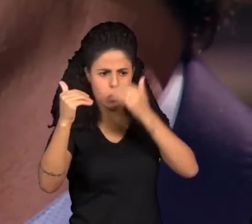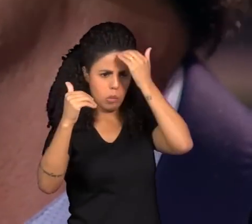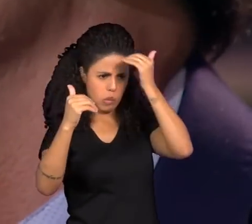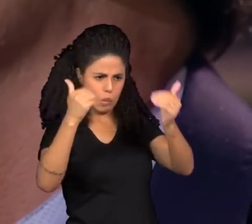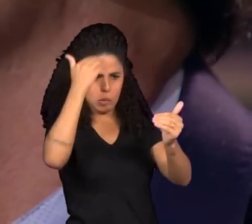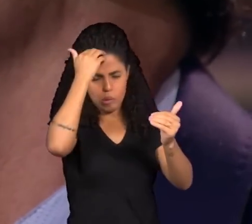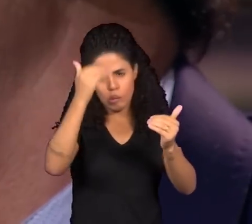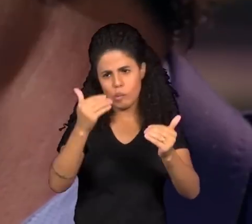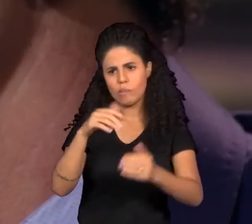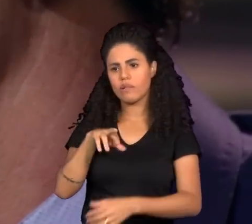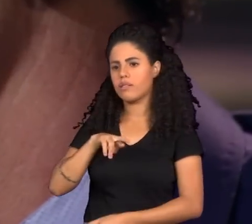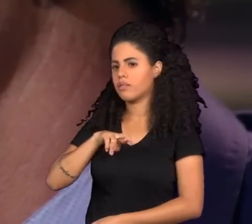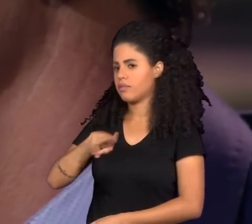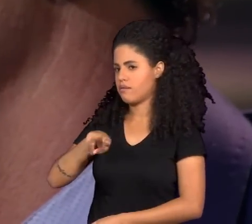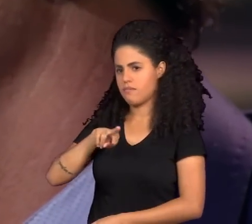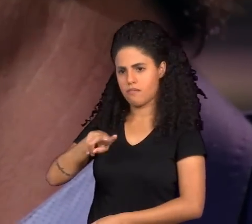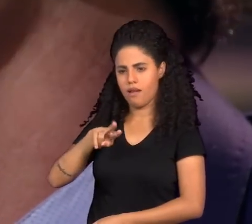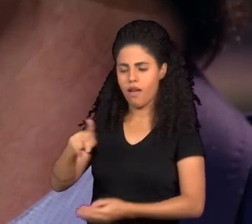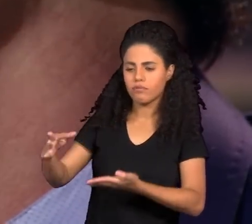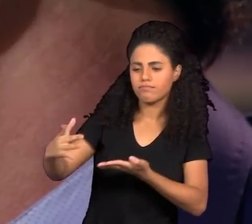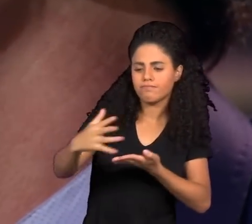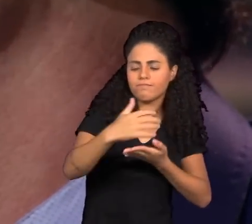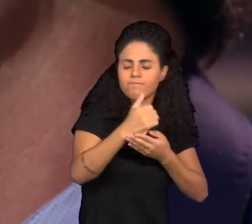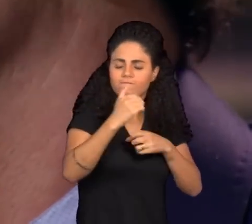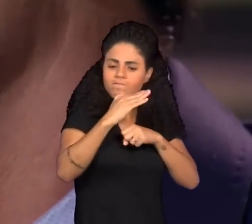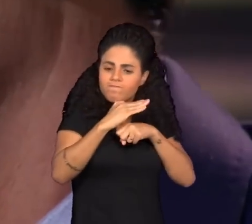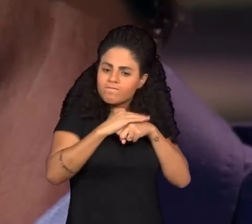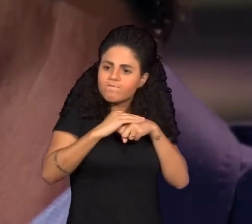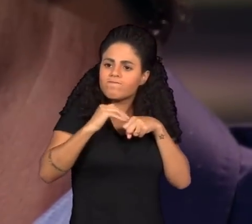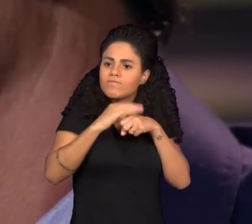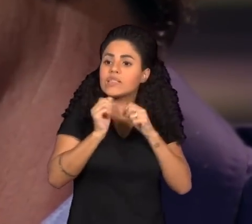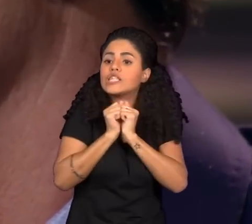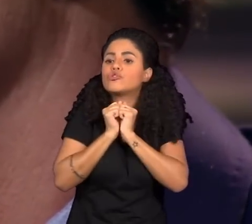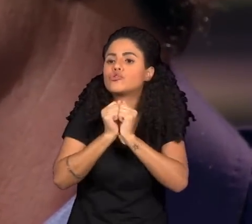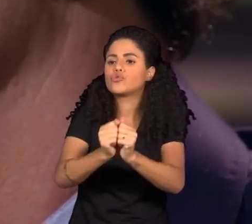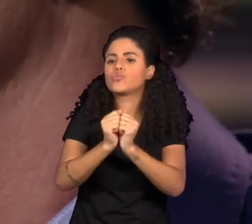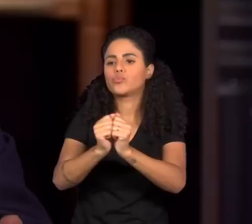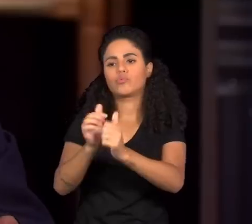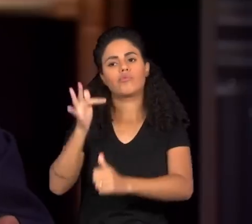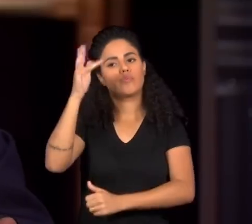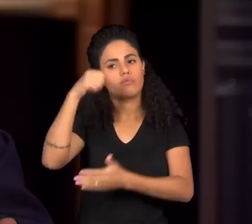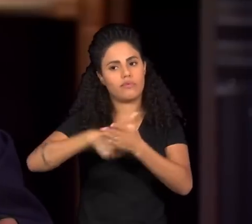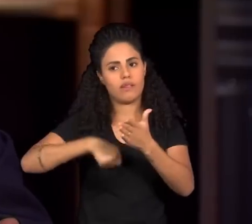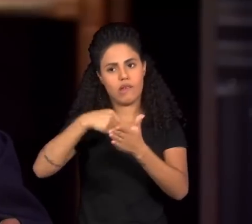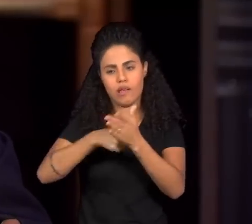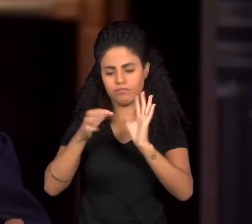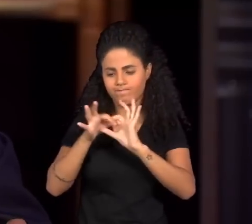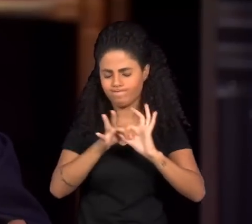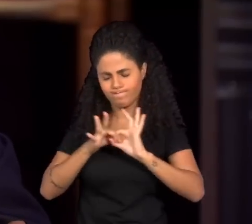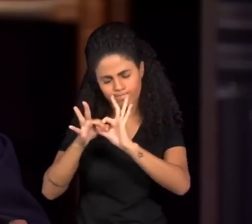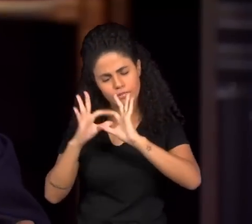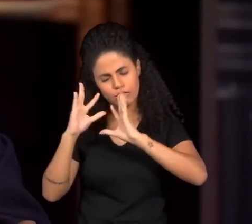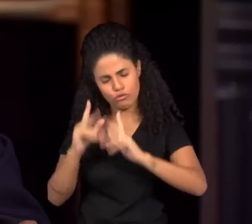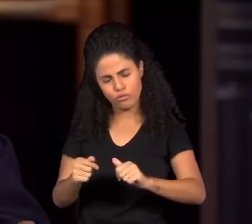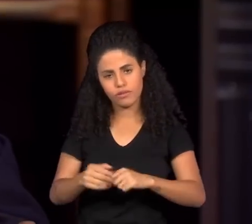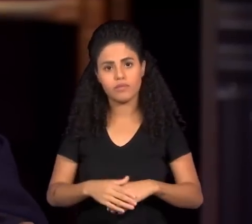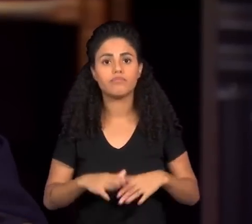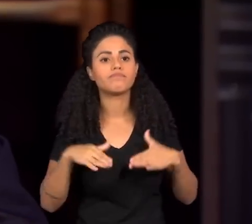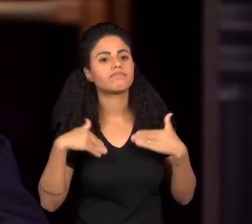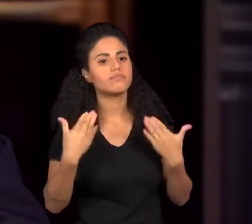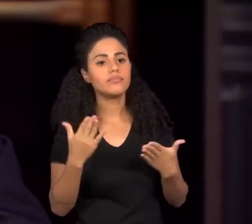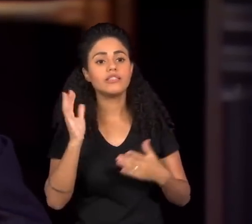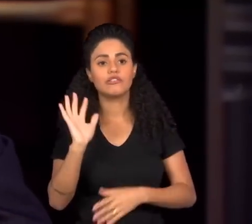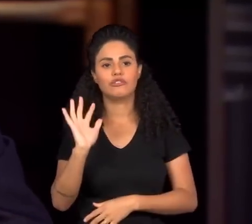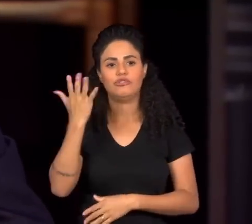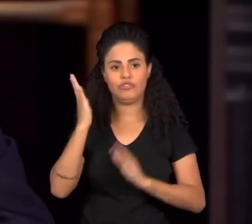um momento de acolher e vamos juntos construir o futuro. Como já ficou, né, durante bom tempo, né, com